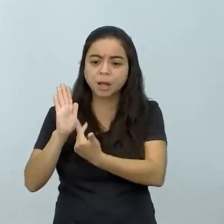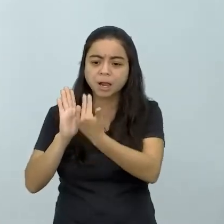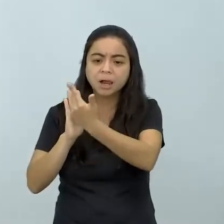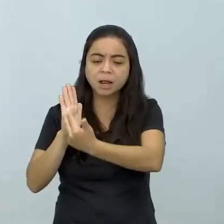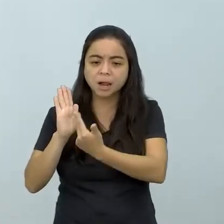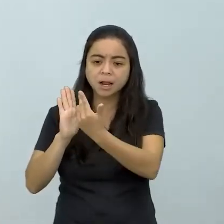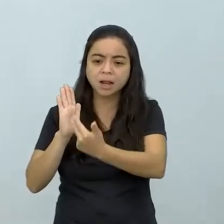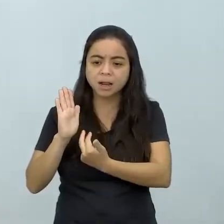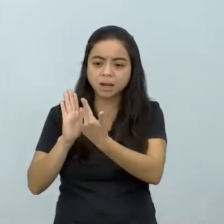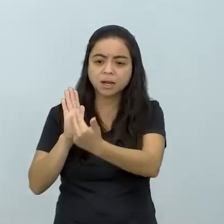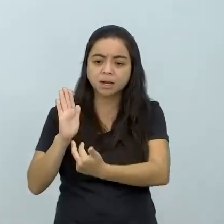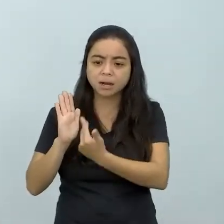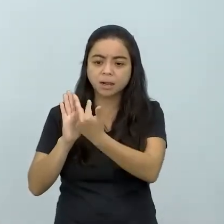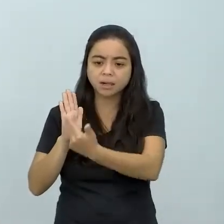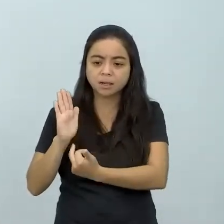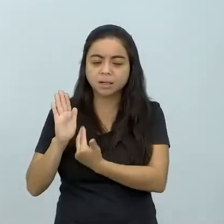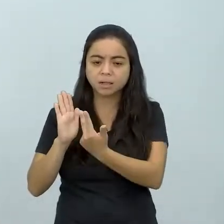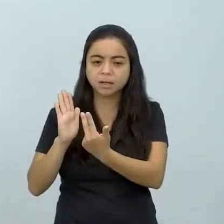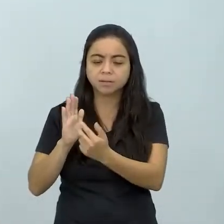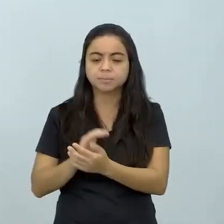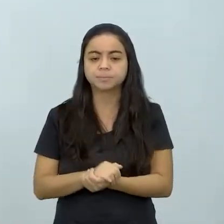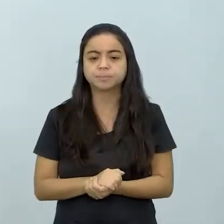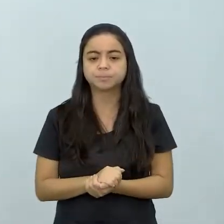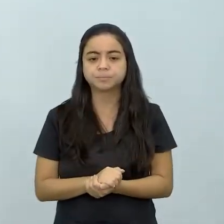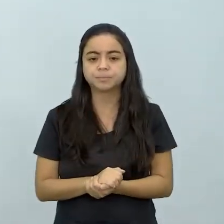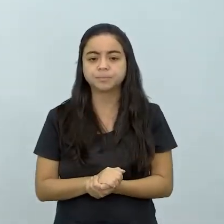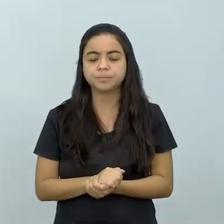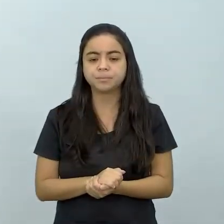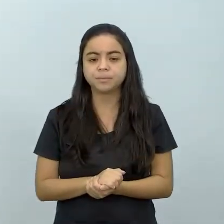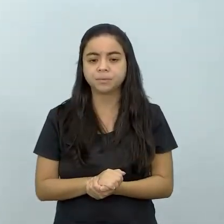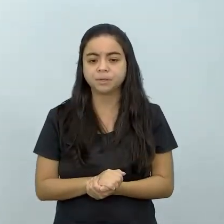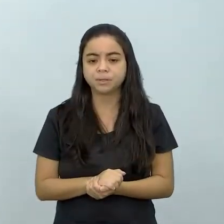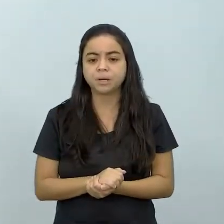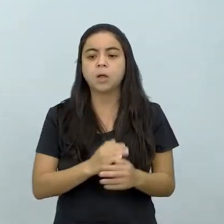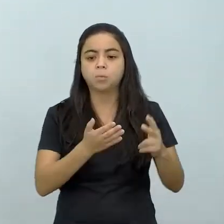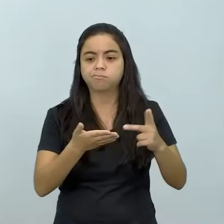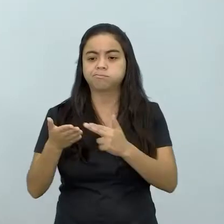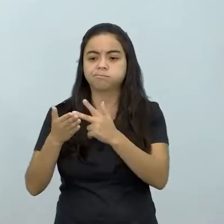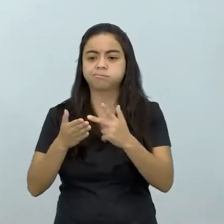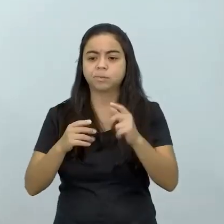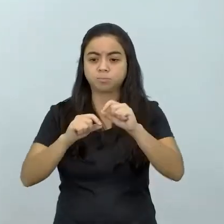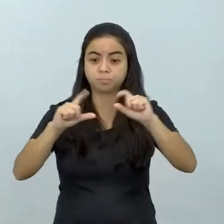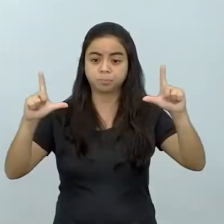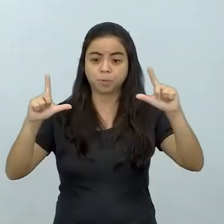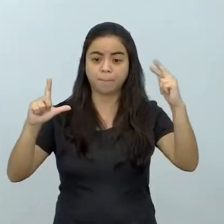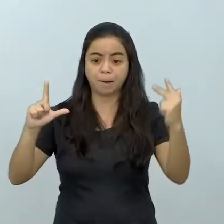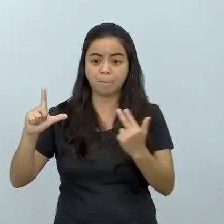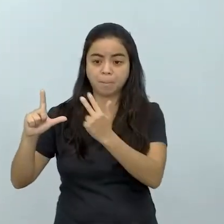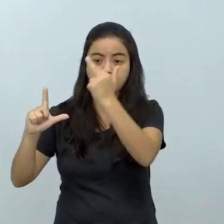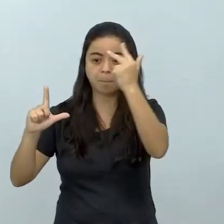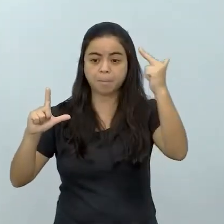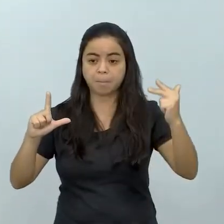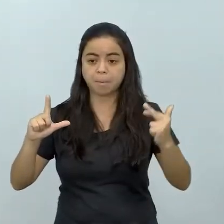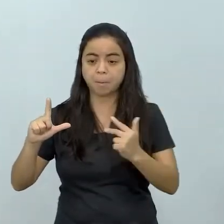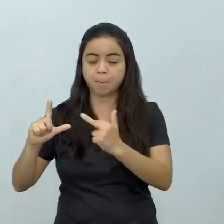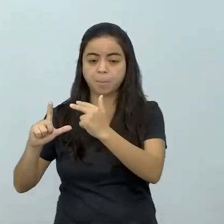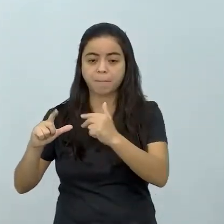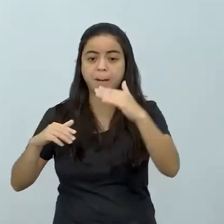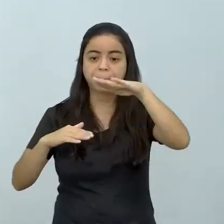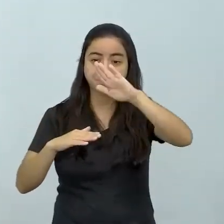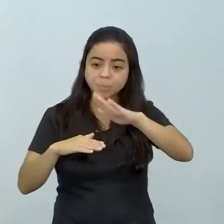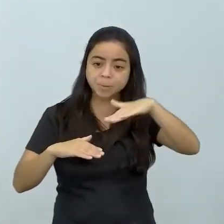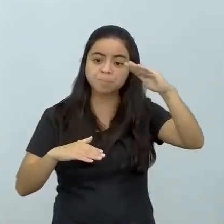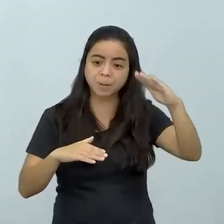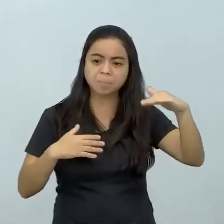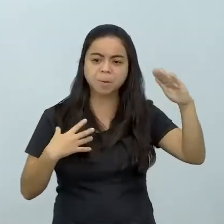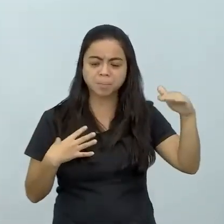enfim colocar umas lâmpadas de led assim assim quero ter um um desnivelamento aí do terreno para